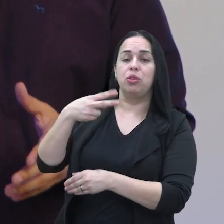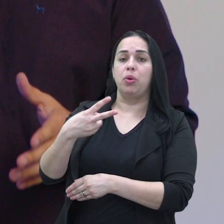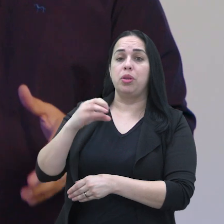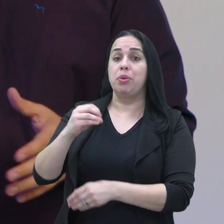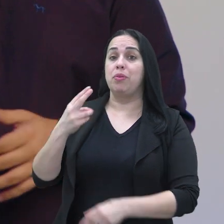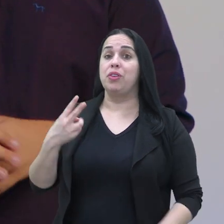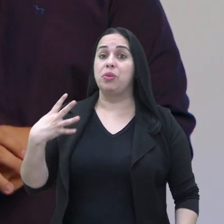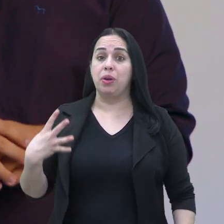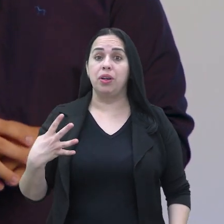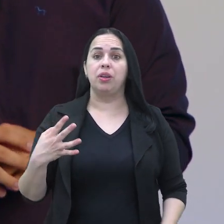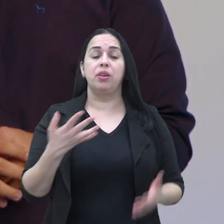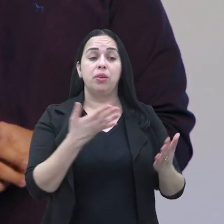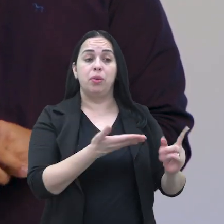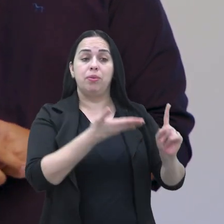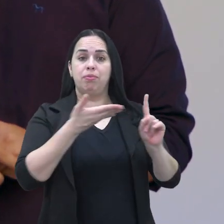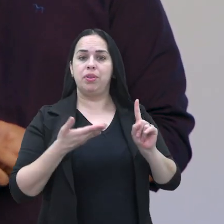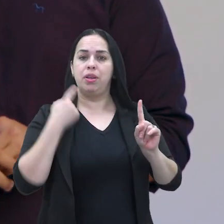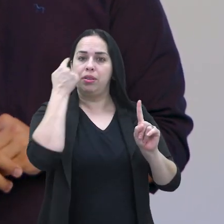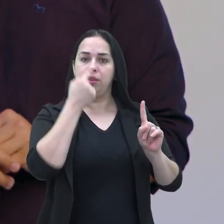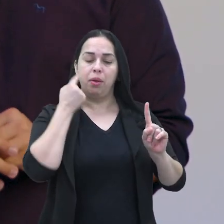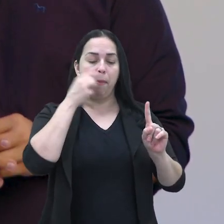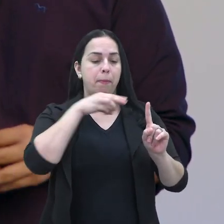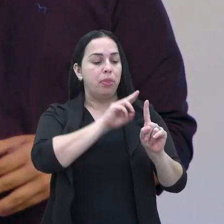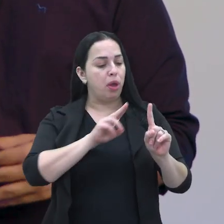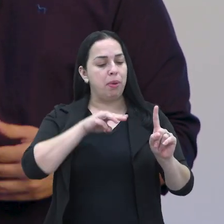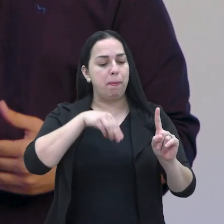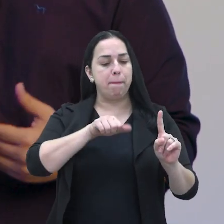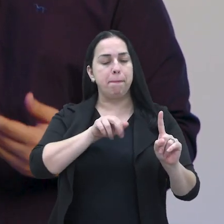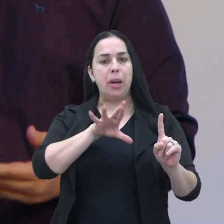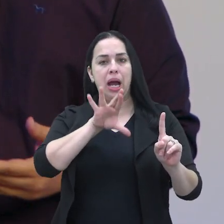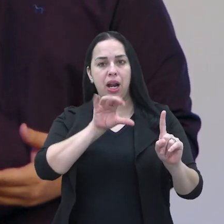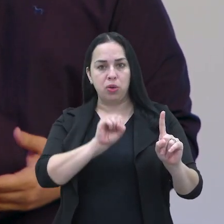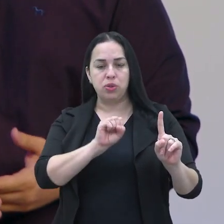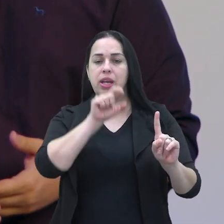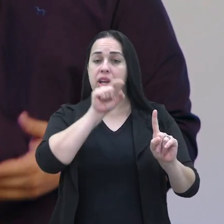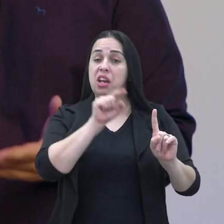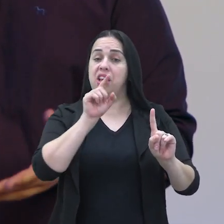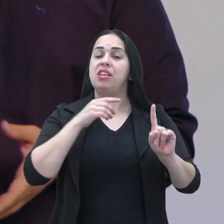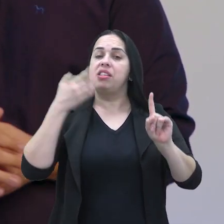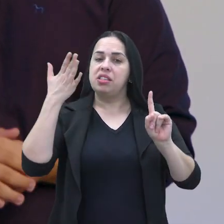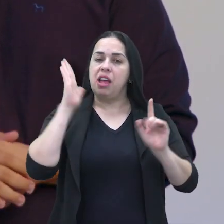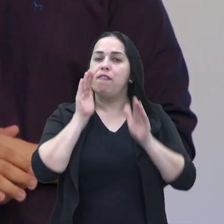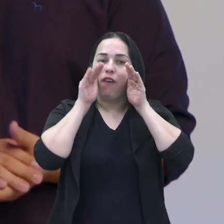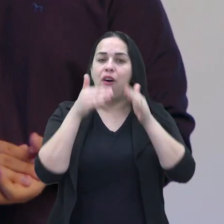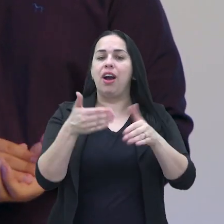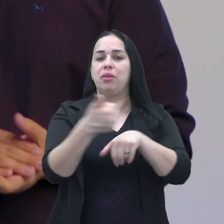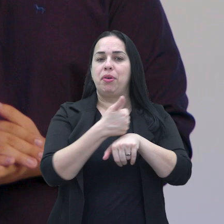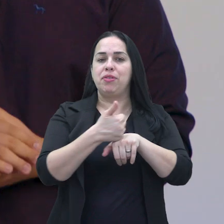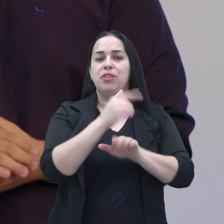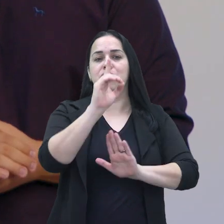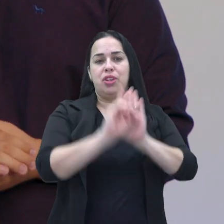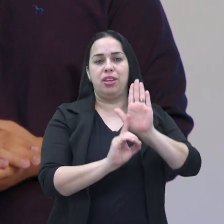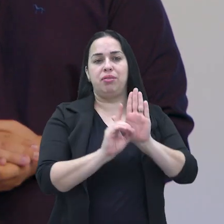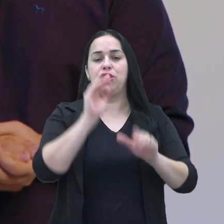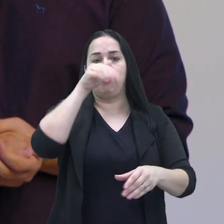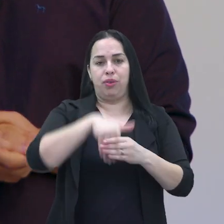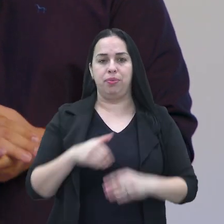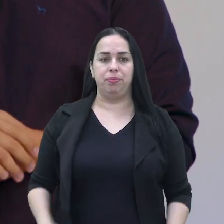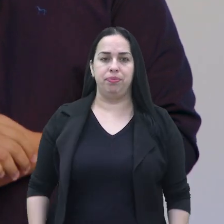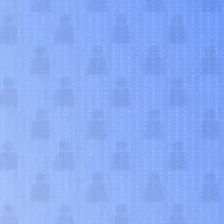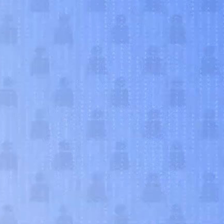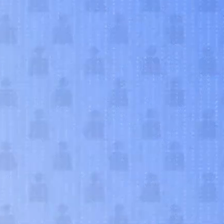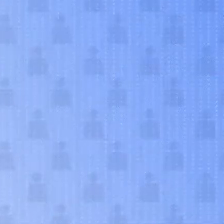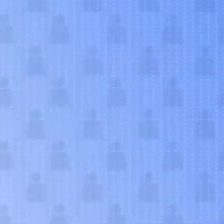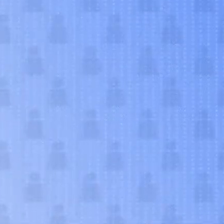Eleições 2024. Nossos repórteres recebem o advogado Marcos Limão, especialista em direito eleitoral. Tudo bem,